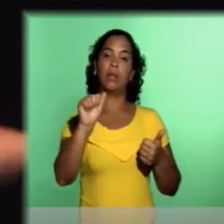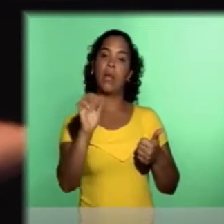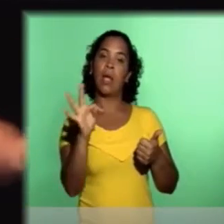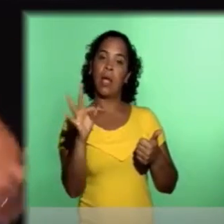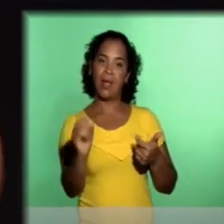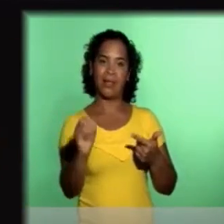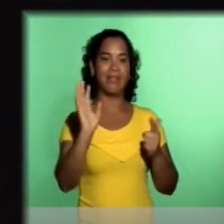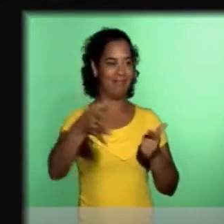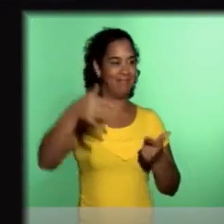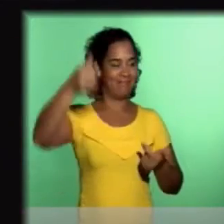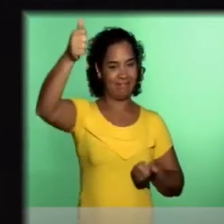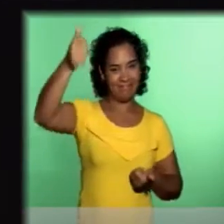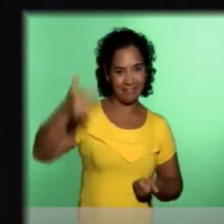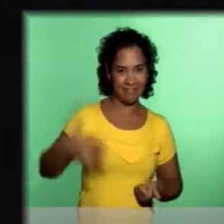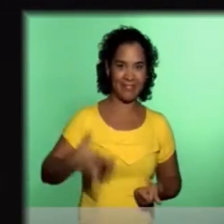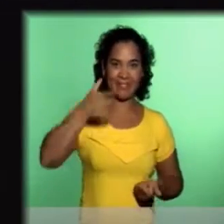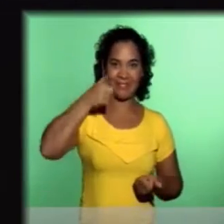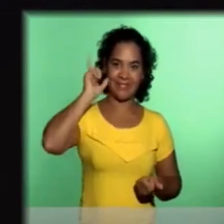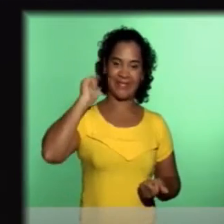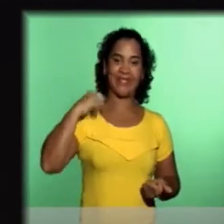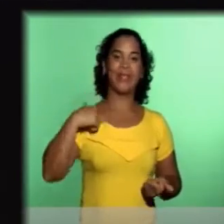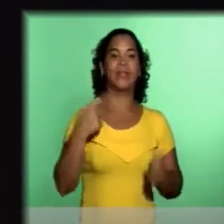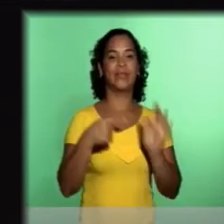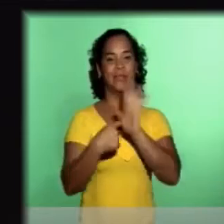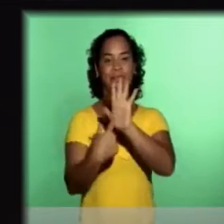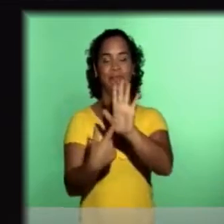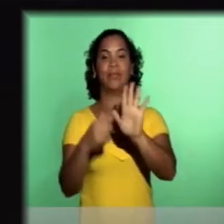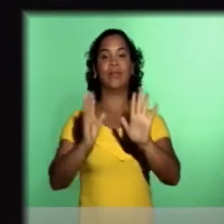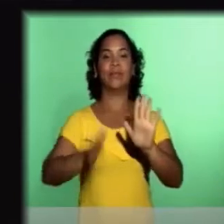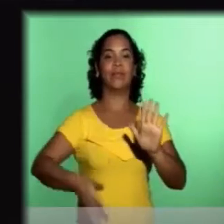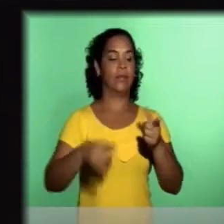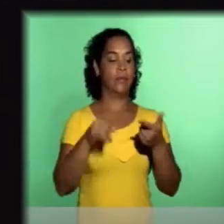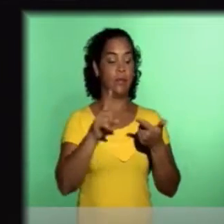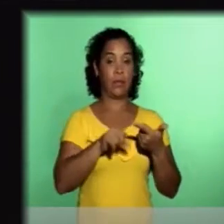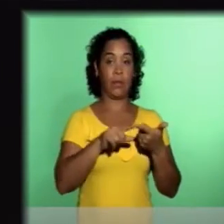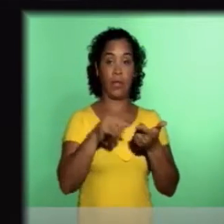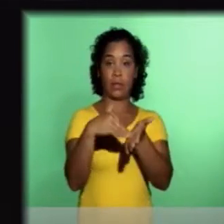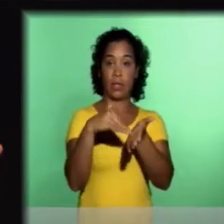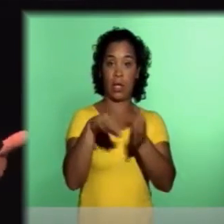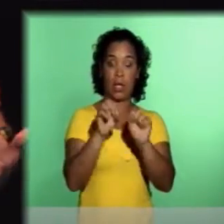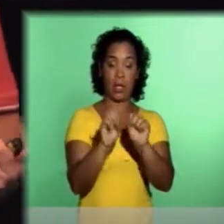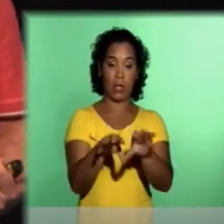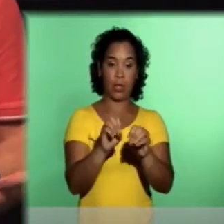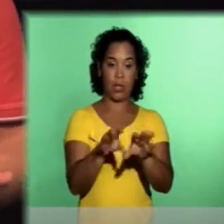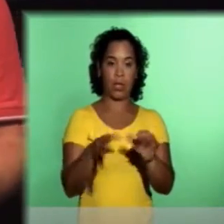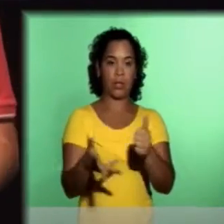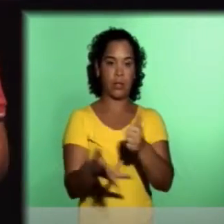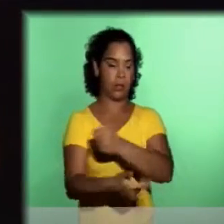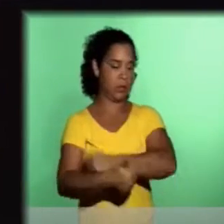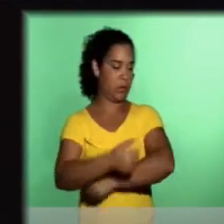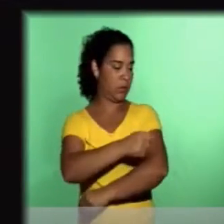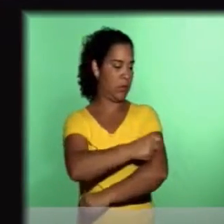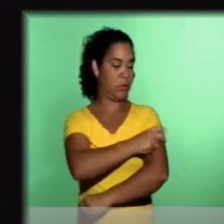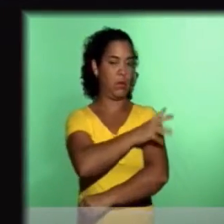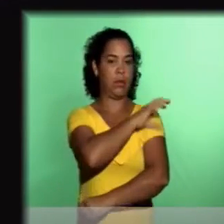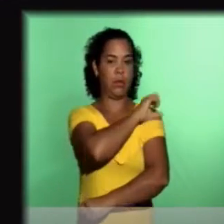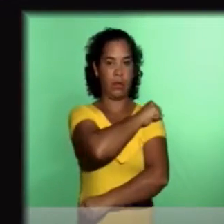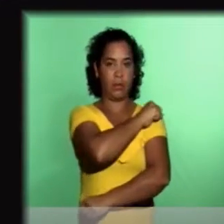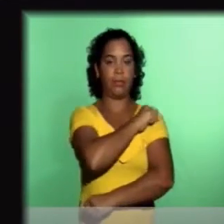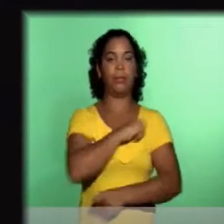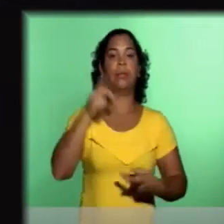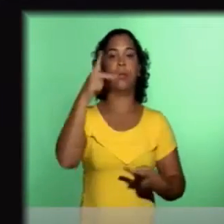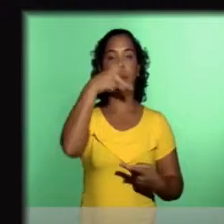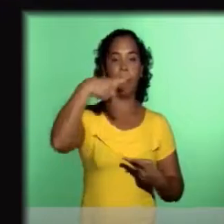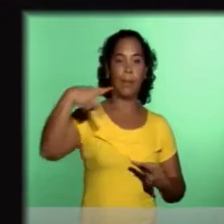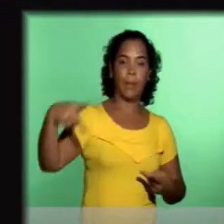comentou sobre isso na apresentação dele, pelo secretário de Educação Básica, Manuel Palacios, pelo presidente do